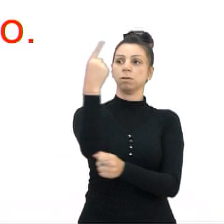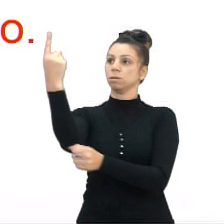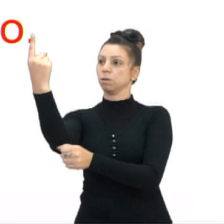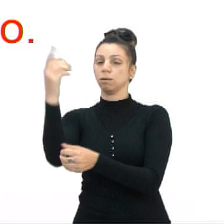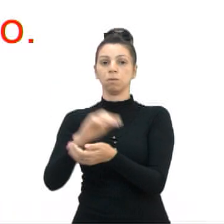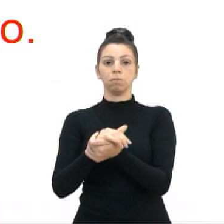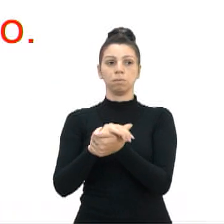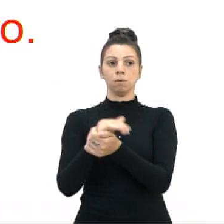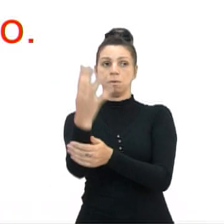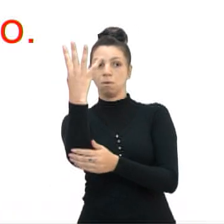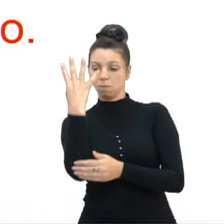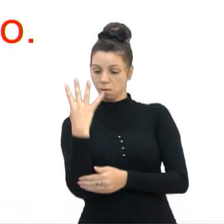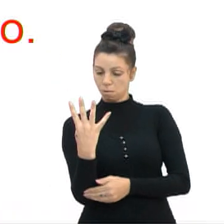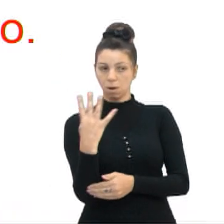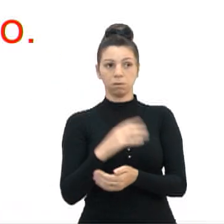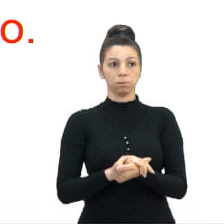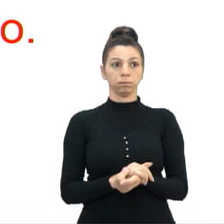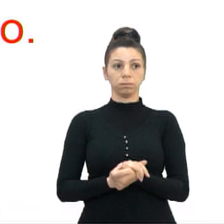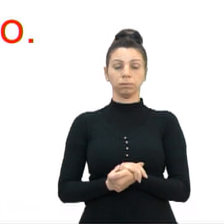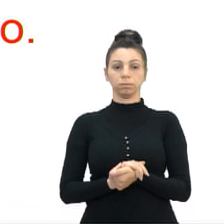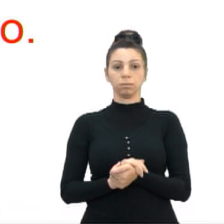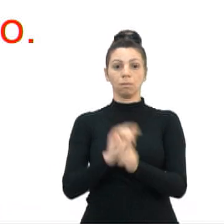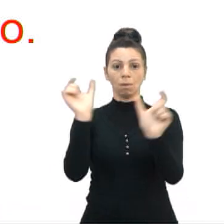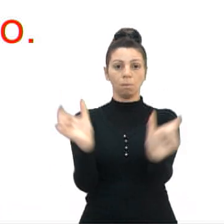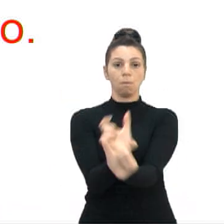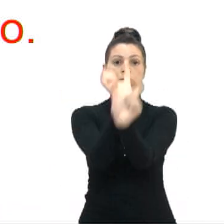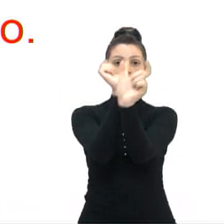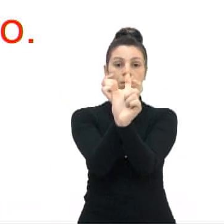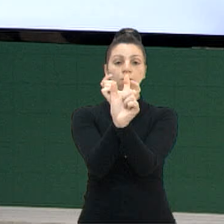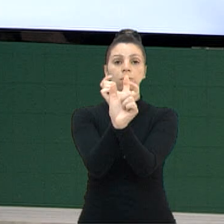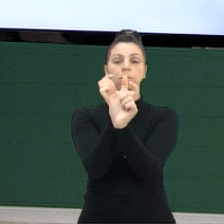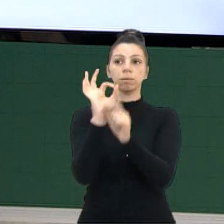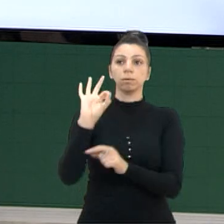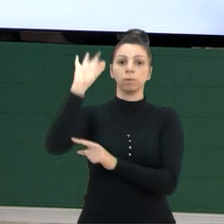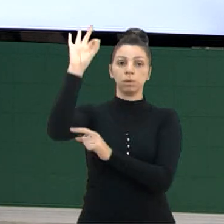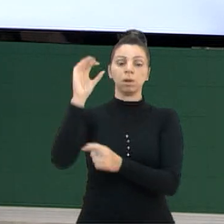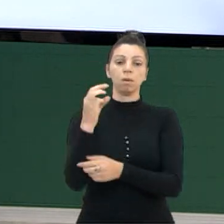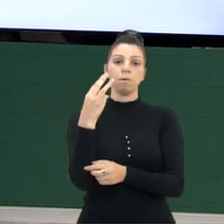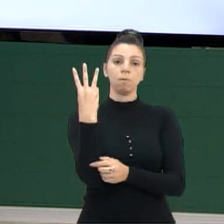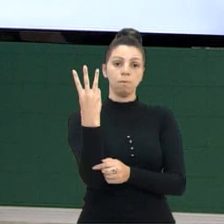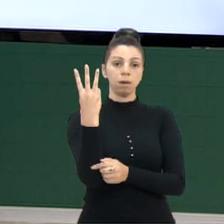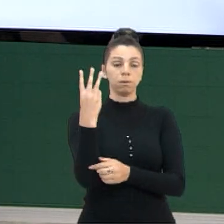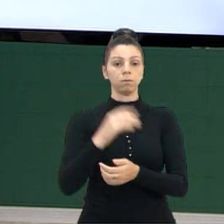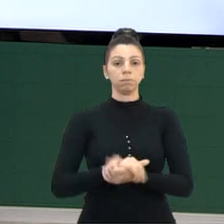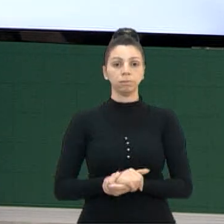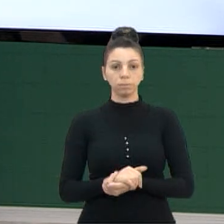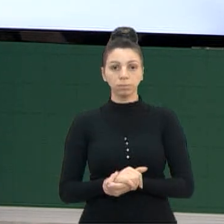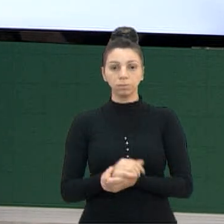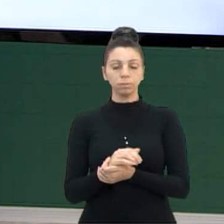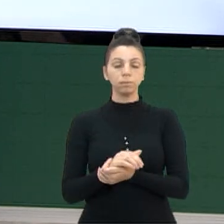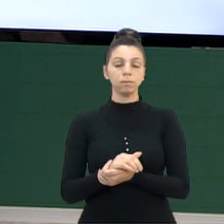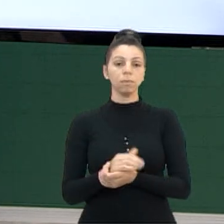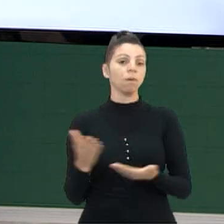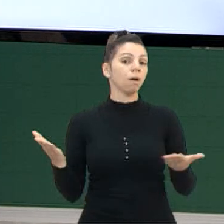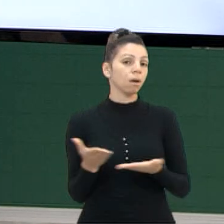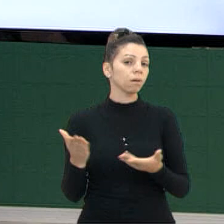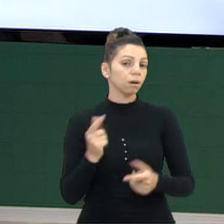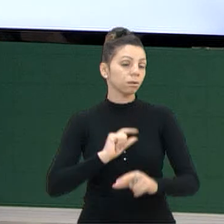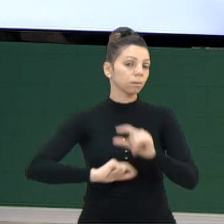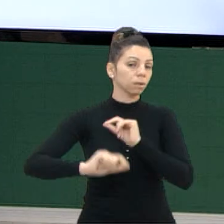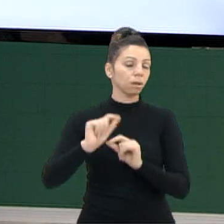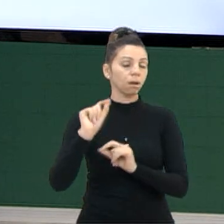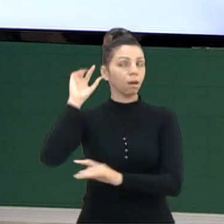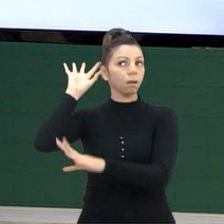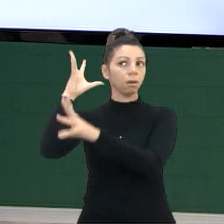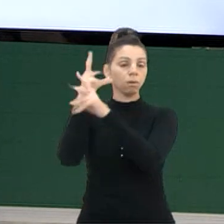grau 4, monômio de grau 4. Certo? Isso é mais para a gente dar uma aquecida relembrando o conteúdo da aula